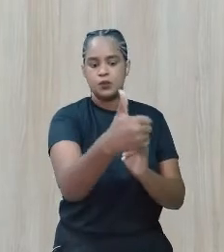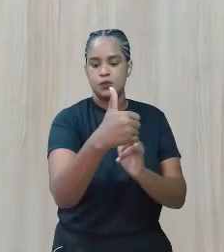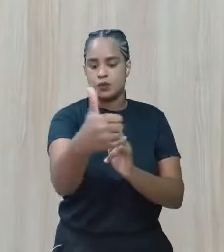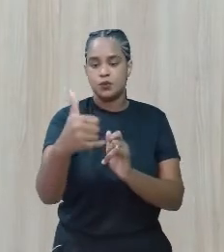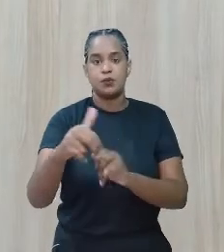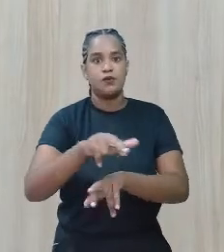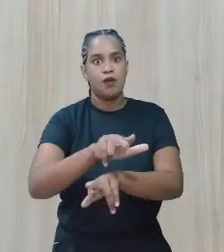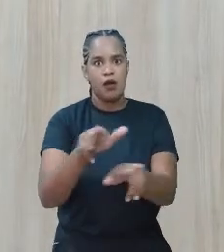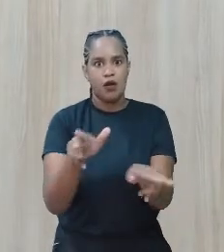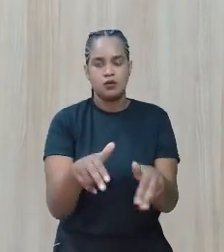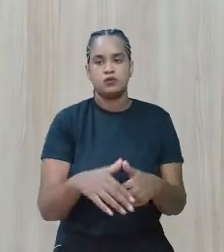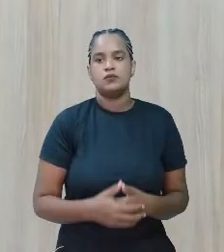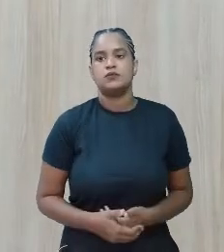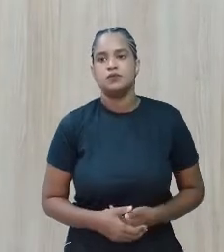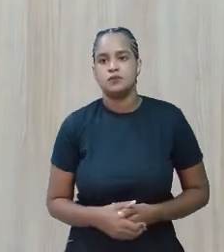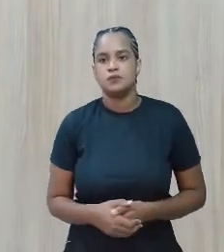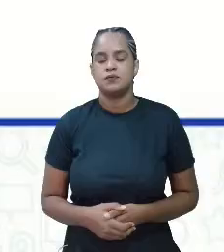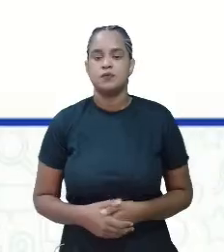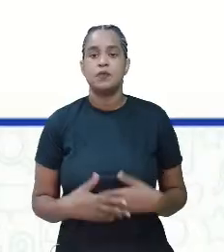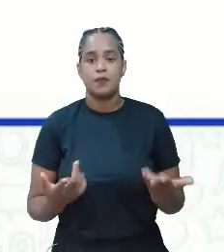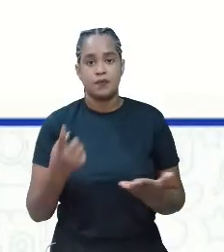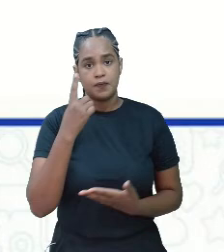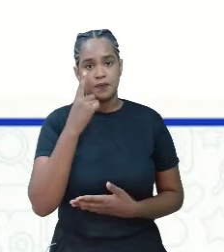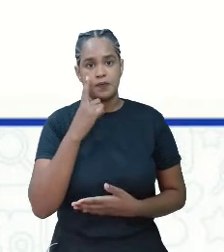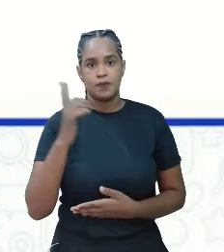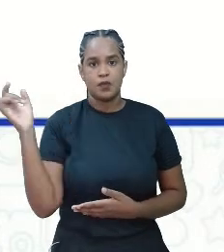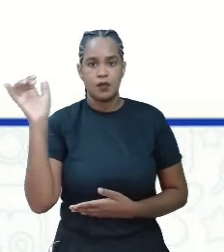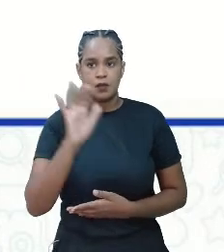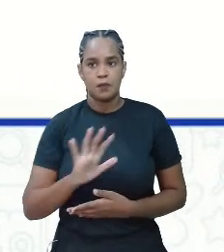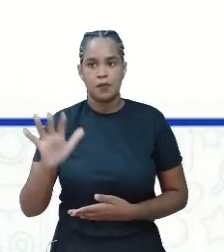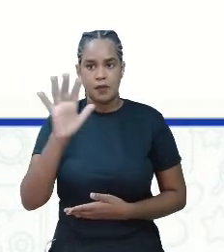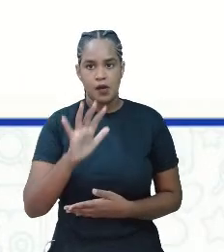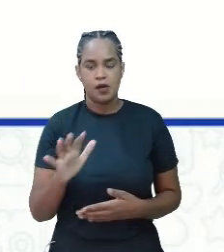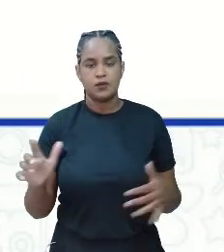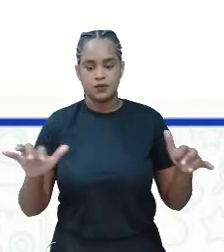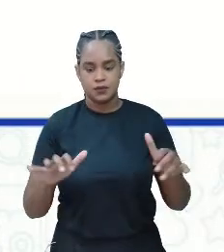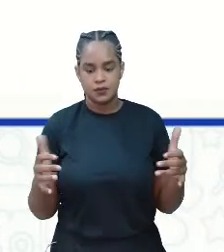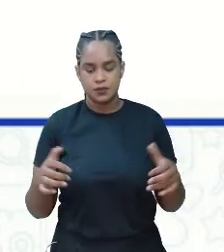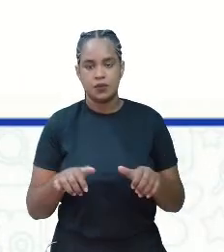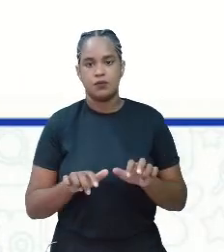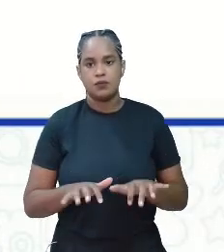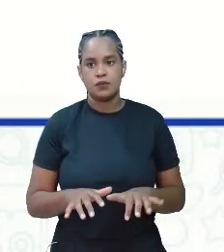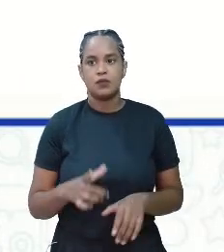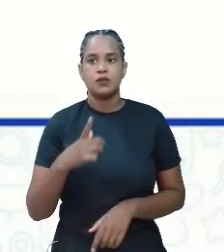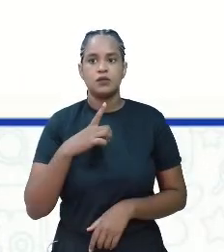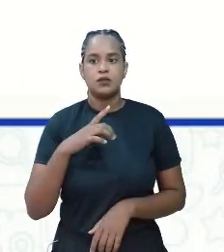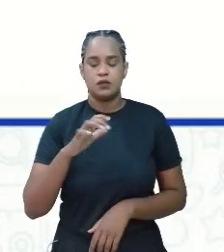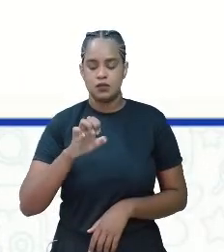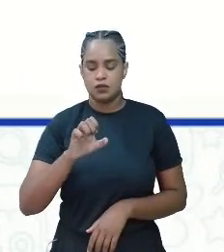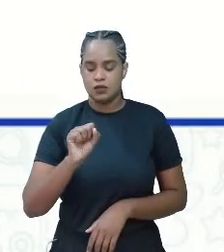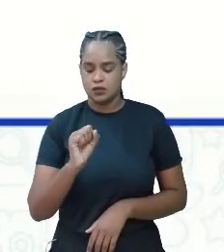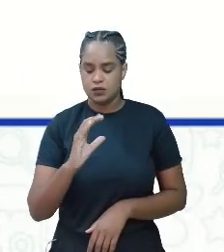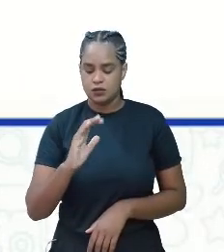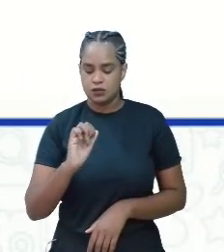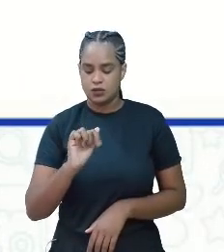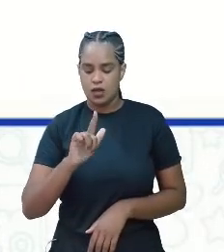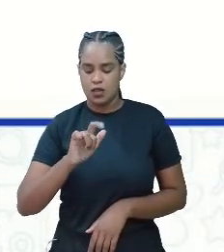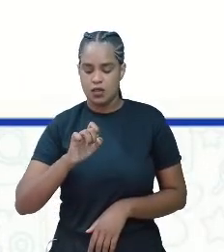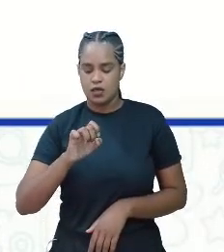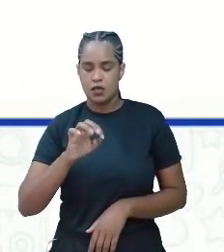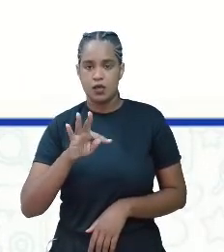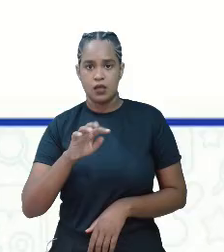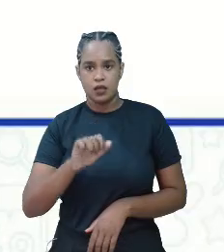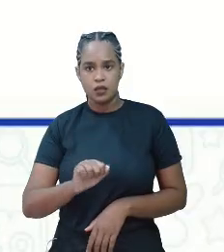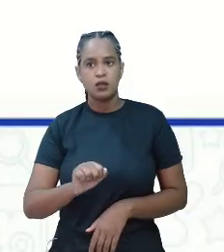piano. Seguindo aí, a gente está vendo, né, os instrumentos. Tem a escaleta, que é um instrumento bem simples, essa aqui o menino está soprando